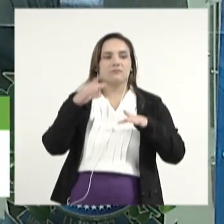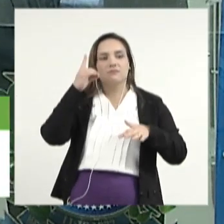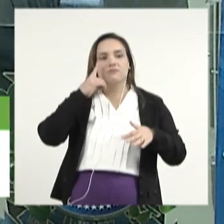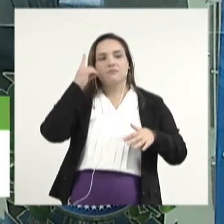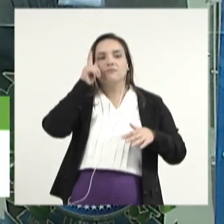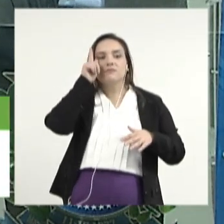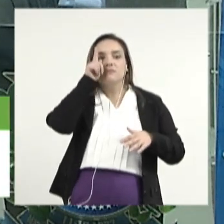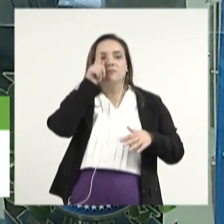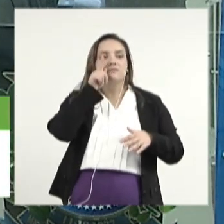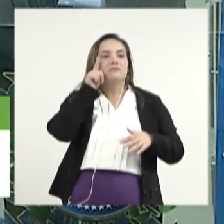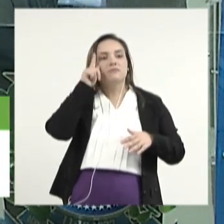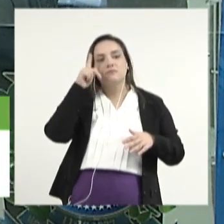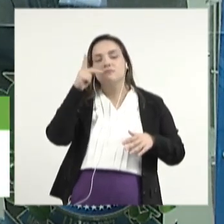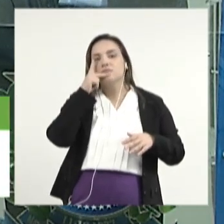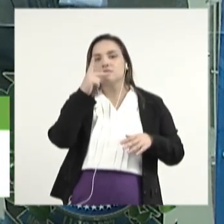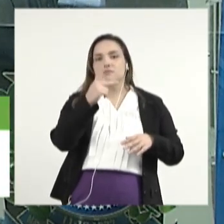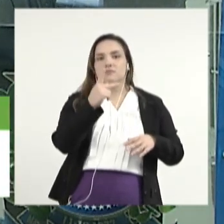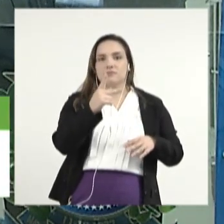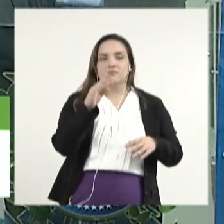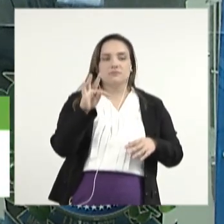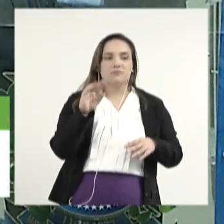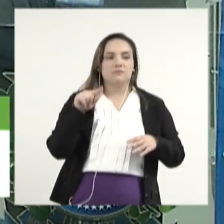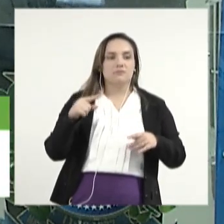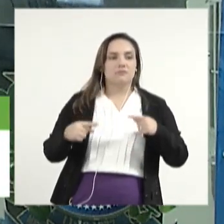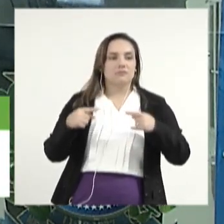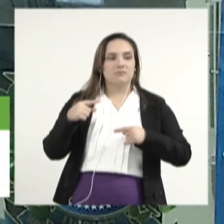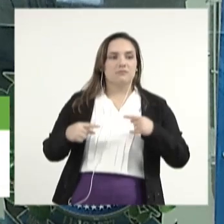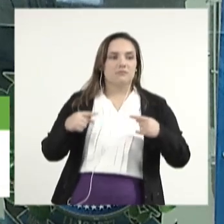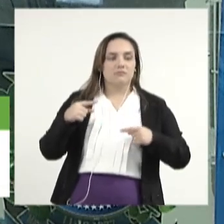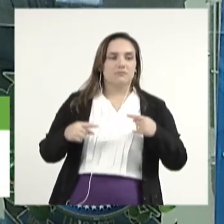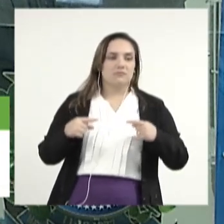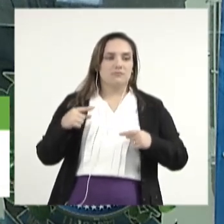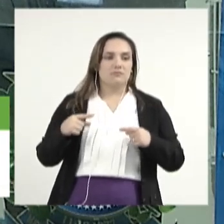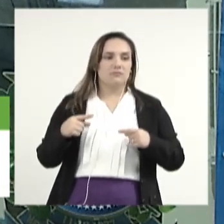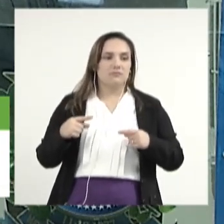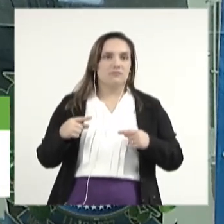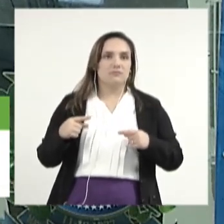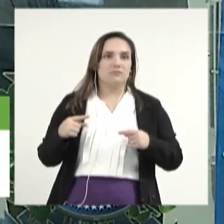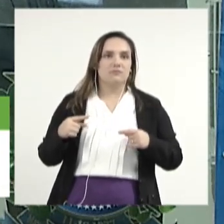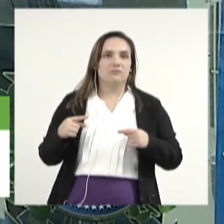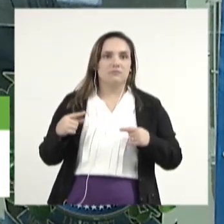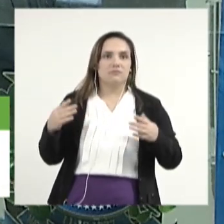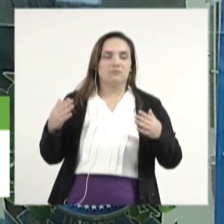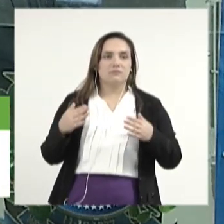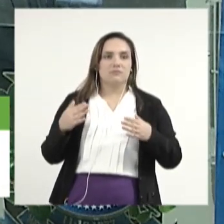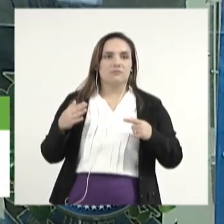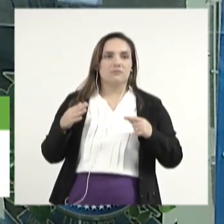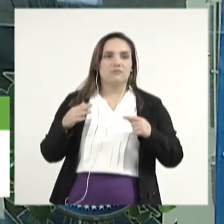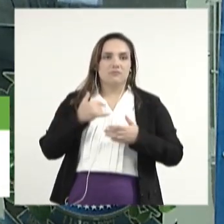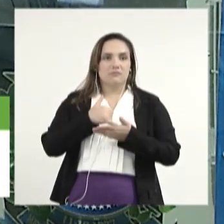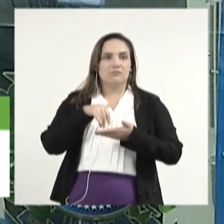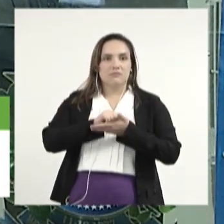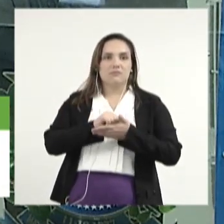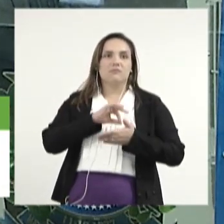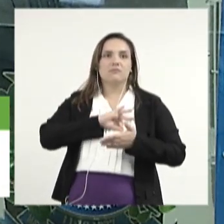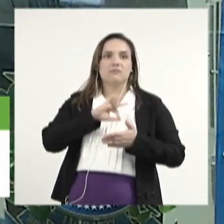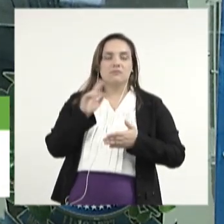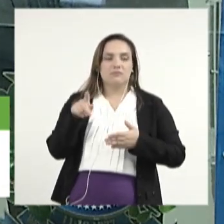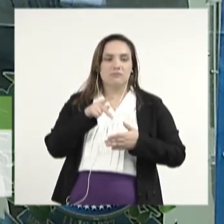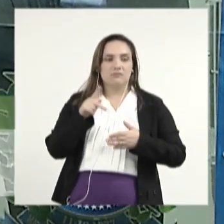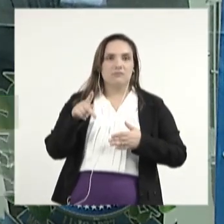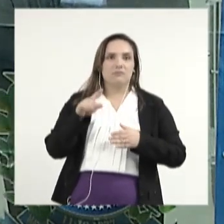deputada Gleice Jane, do PT. Ela debateu e até criticou o regime de contratação dos professores da rede estadual de